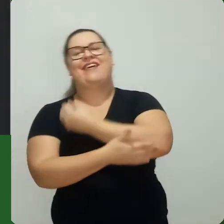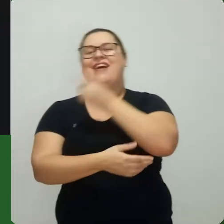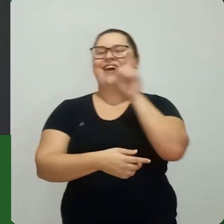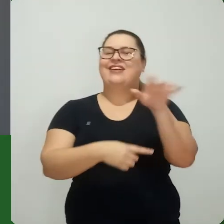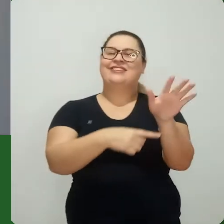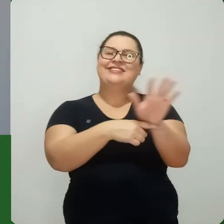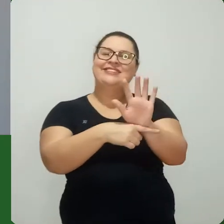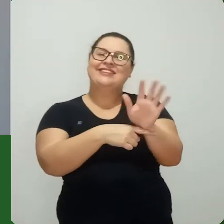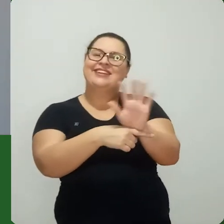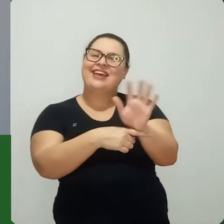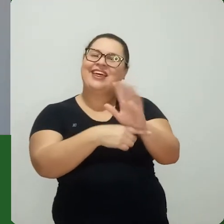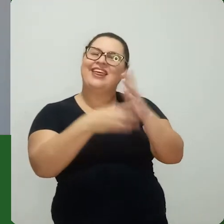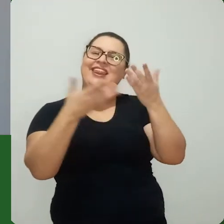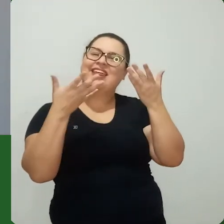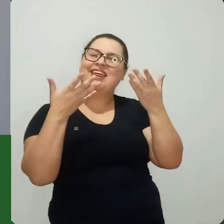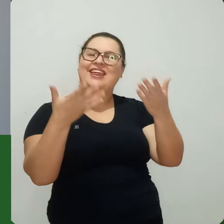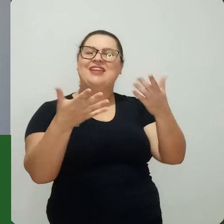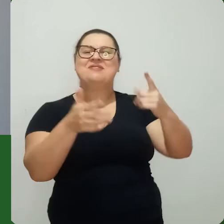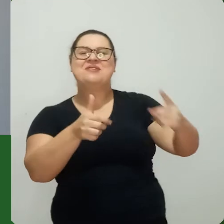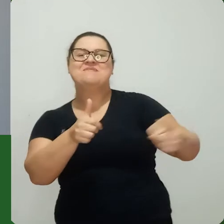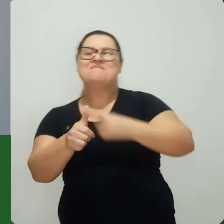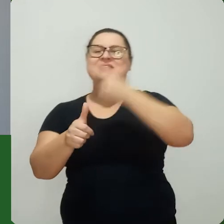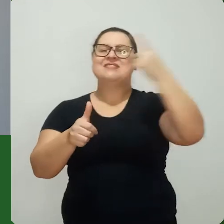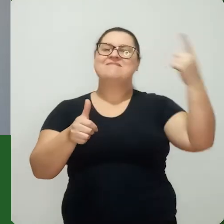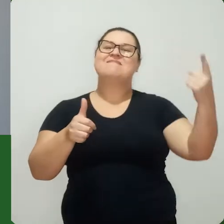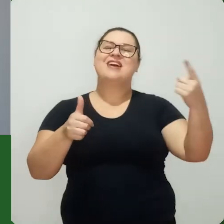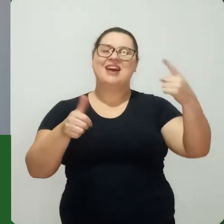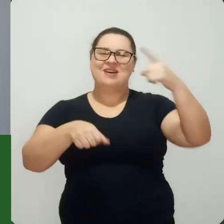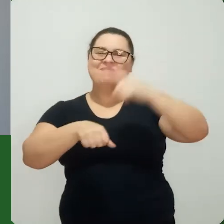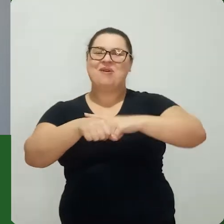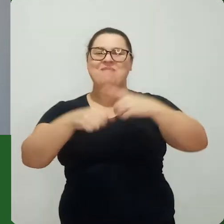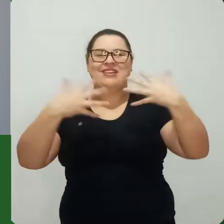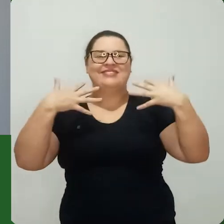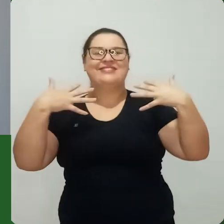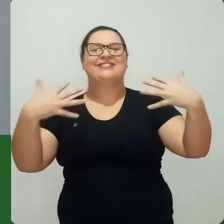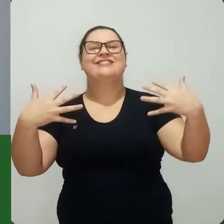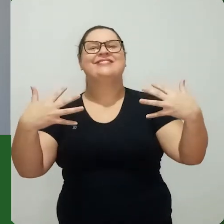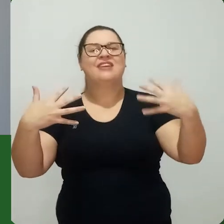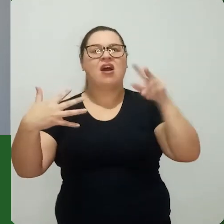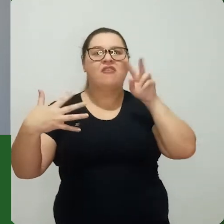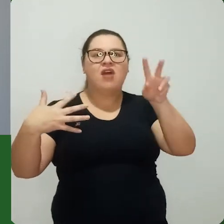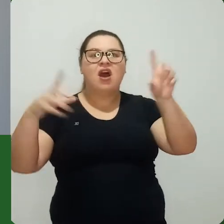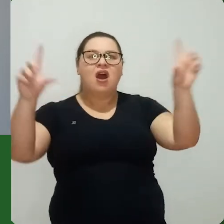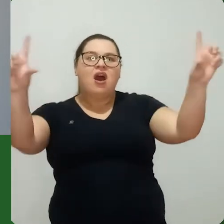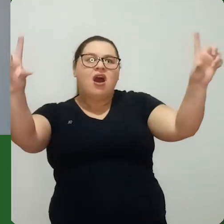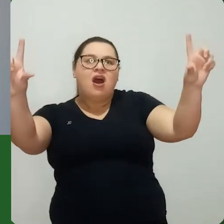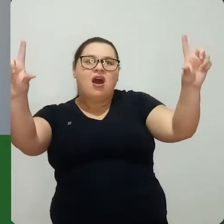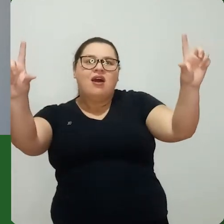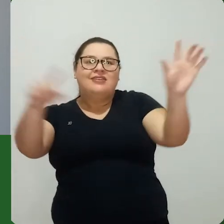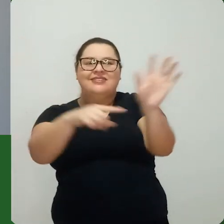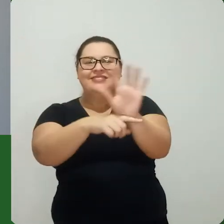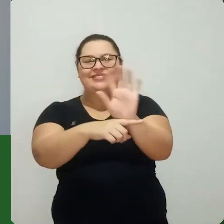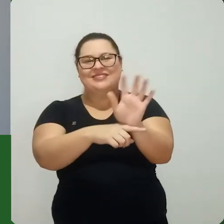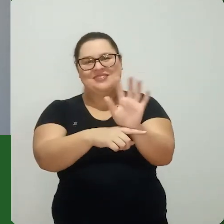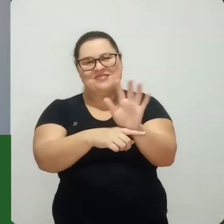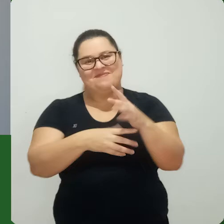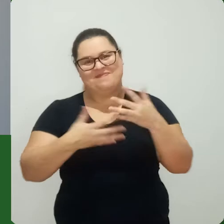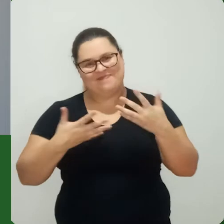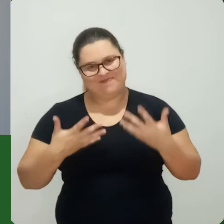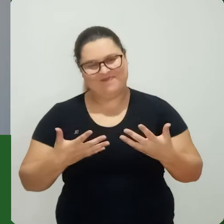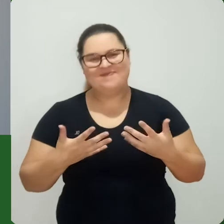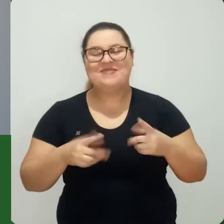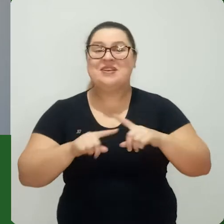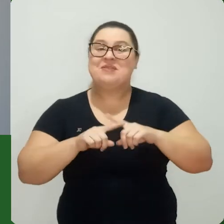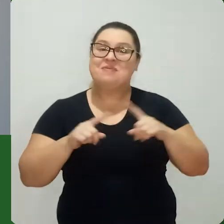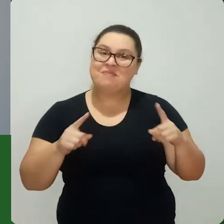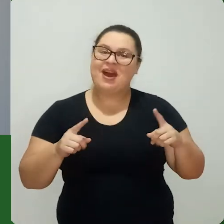pública. Acho que a gente pode chegar num consenso de que a representação não necessariamente é uma verdade, né? Pelo menos aquele trem,